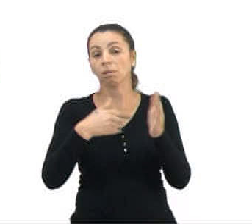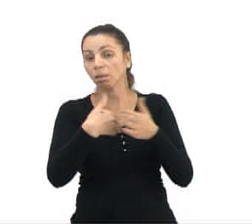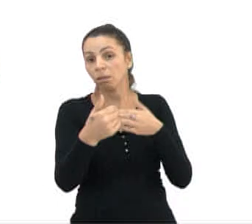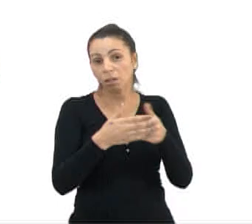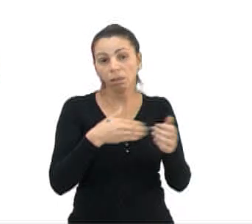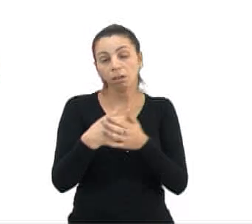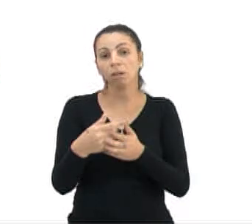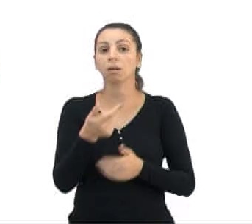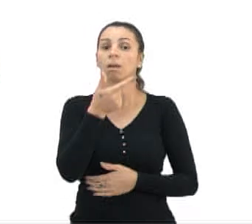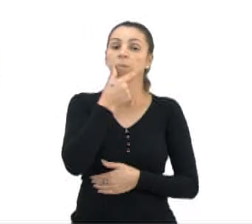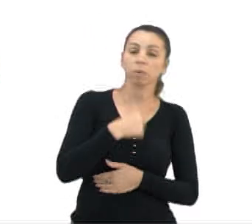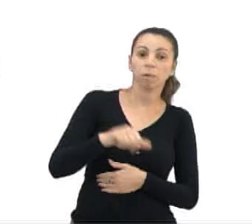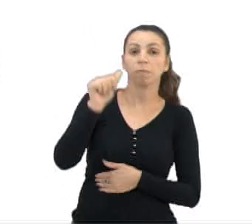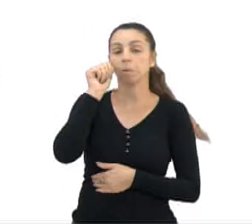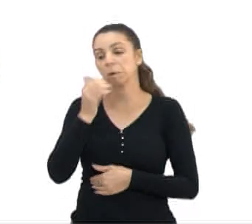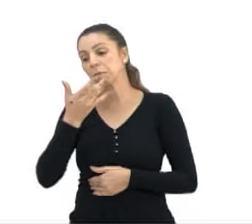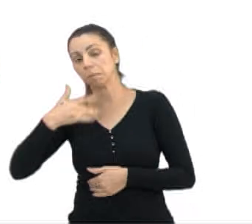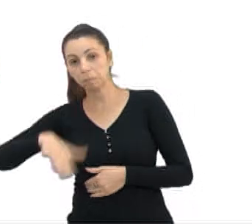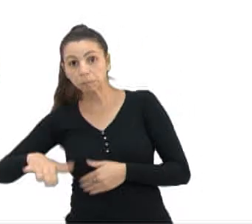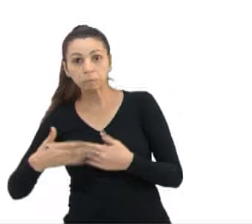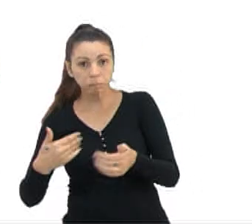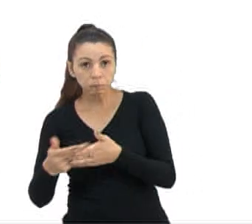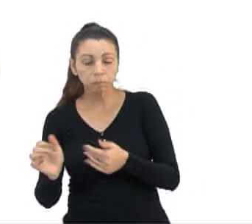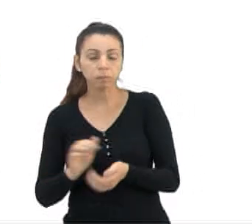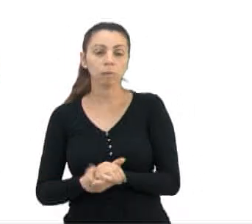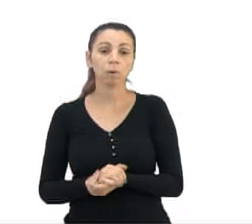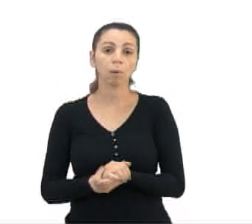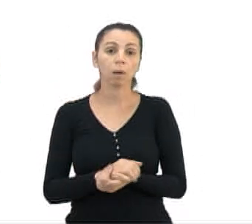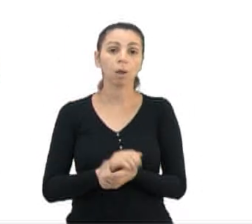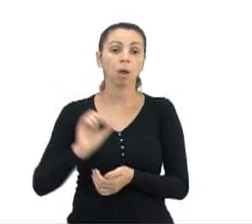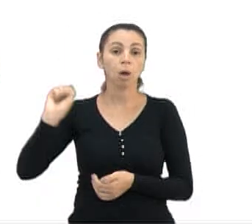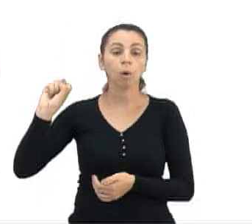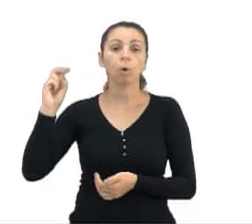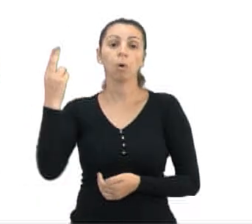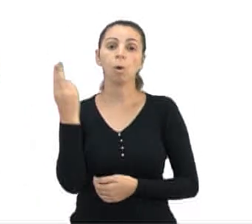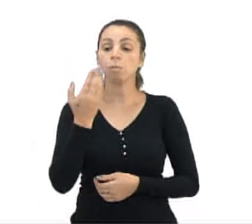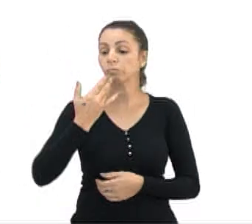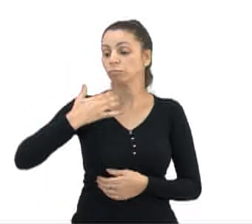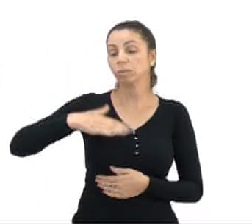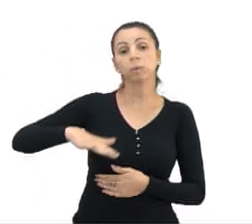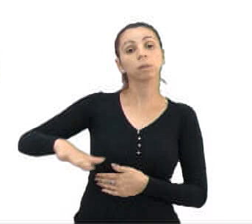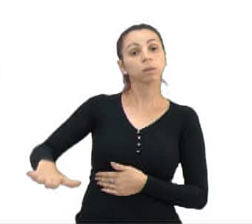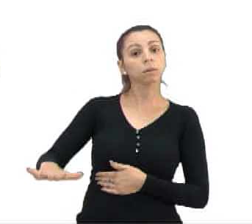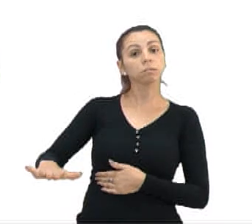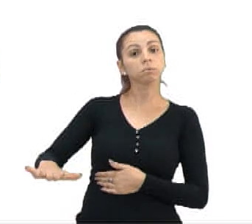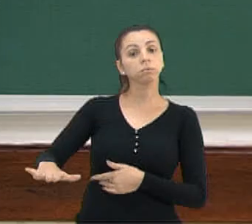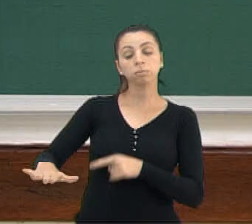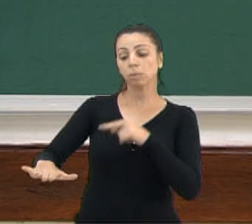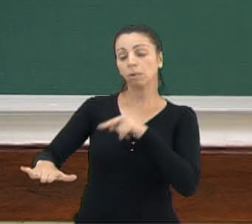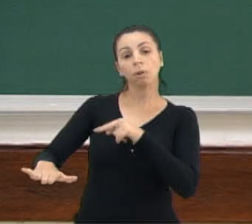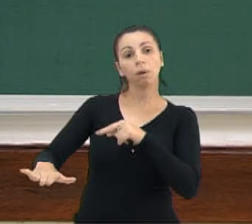enfim. Ou para o público infantil, pois é ele que acredita em Natal. O que que